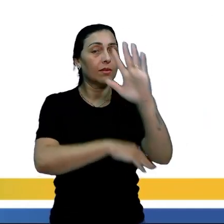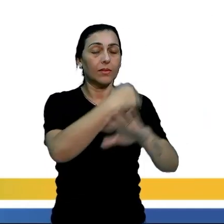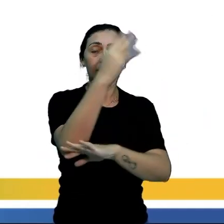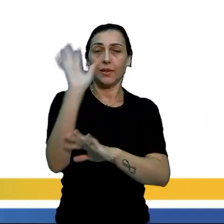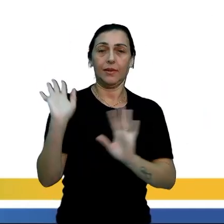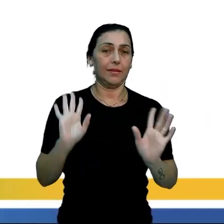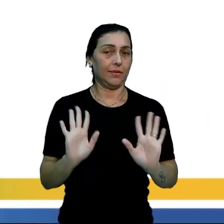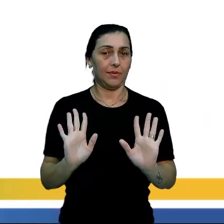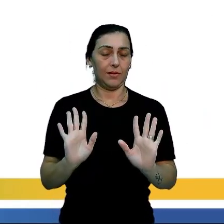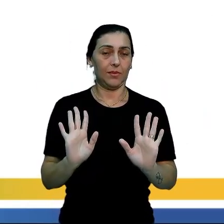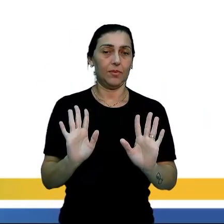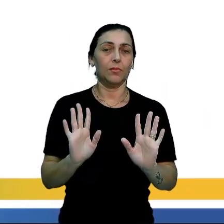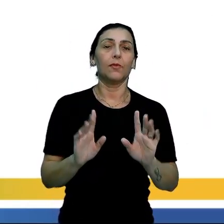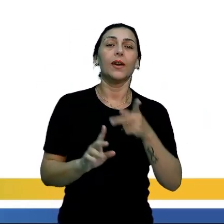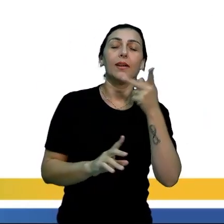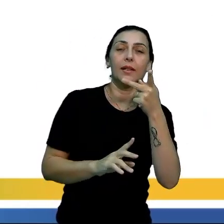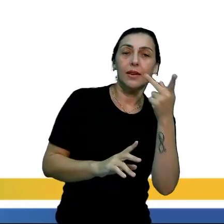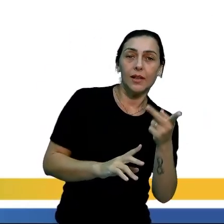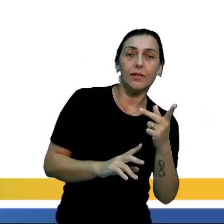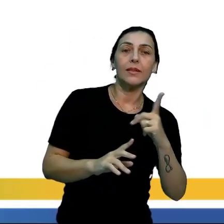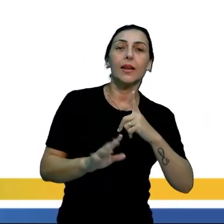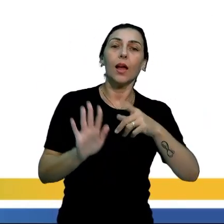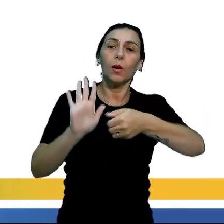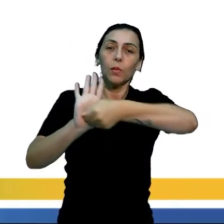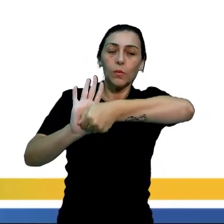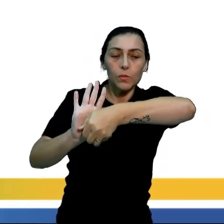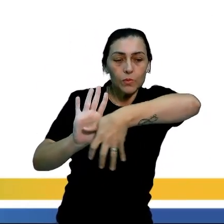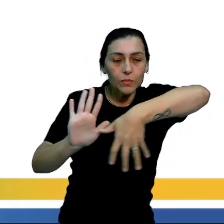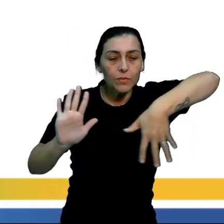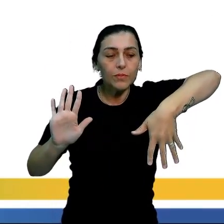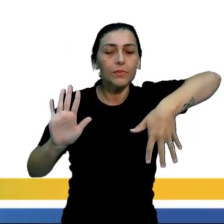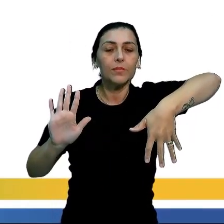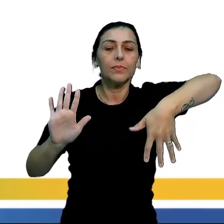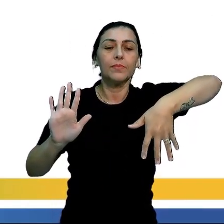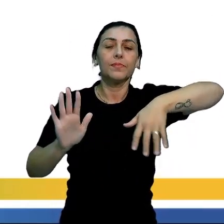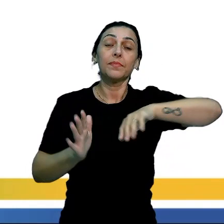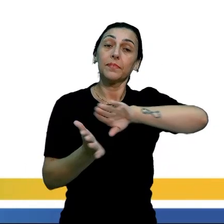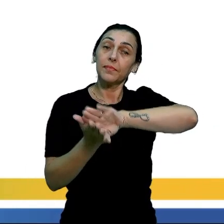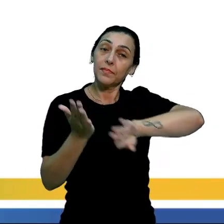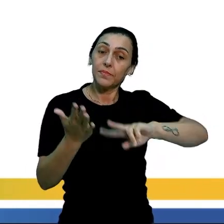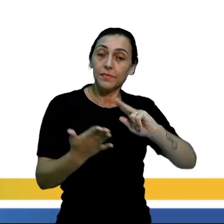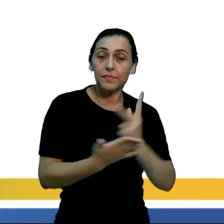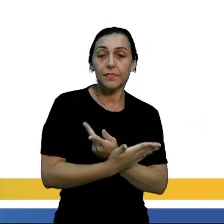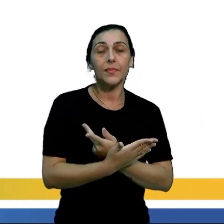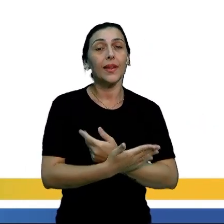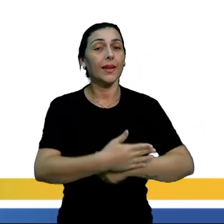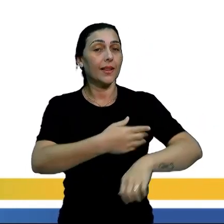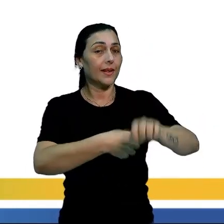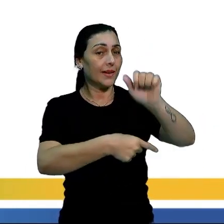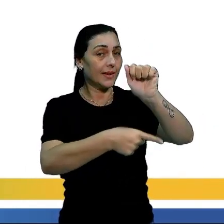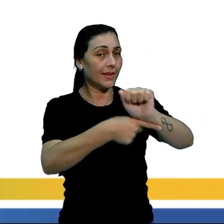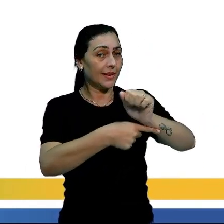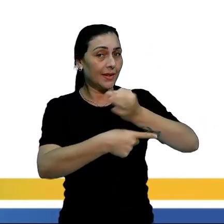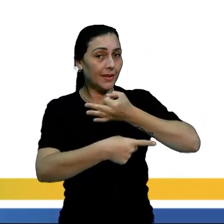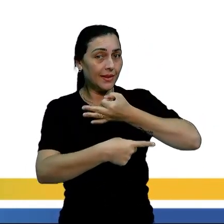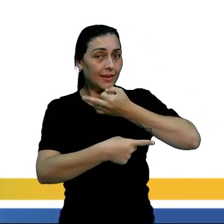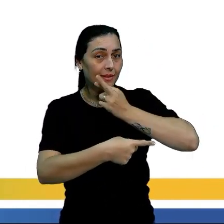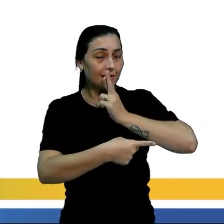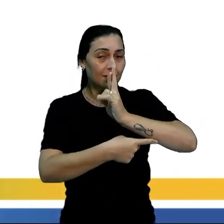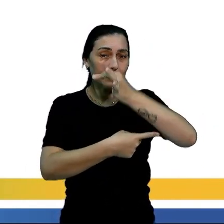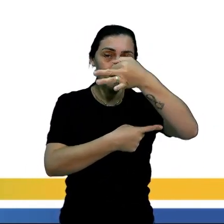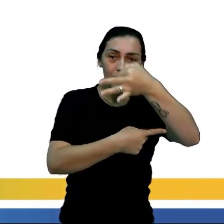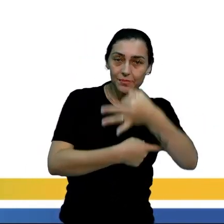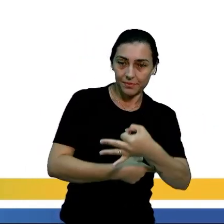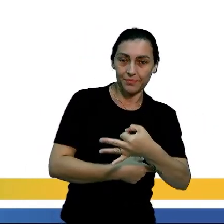Ao contrário, por isso que falamos que tem muita figura de linguagem aqui, né? Agora sim, galera, ficamos só com a alternativa A, que justamente